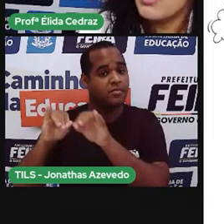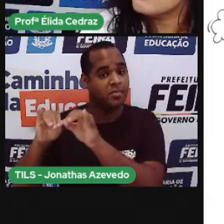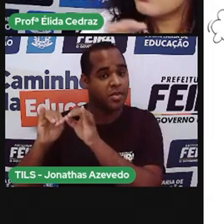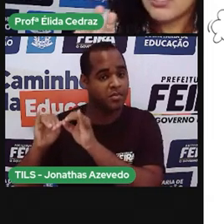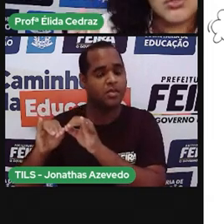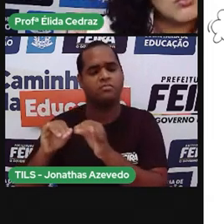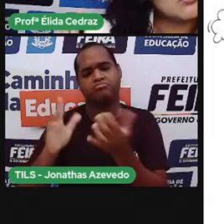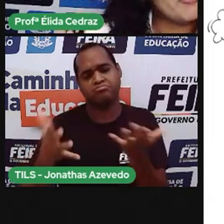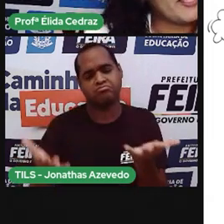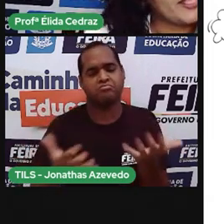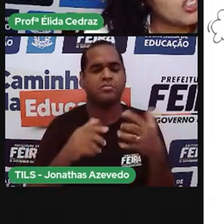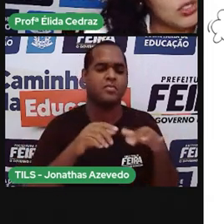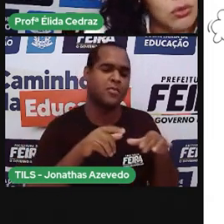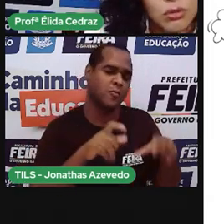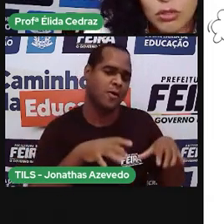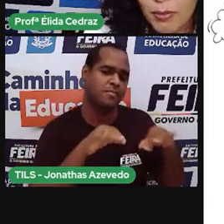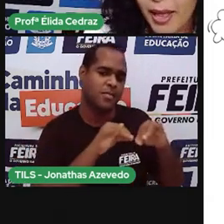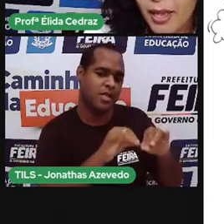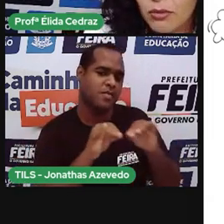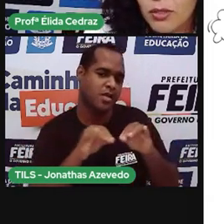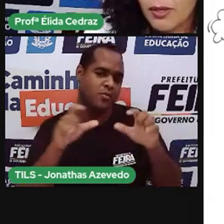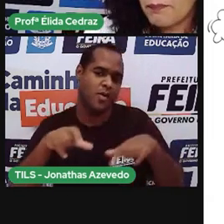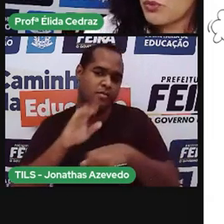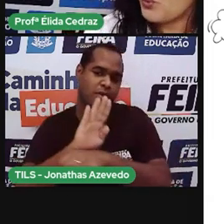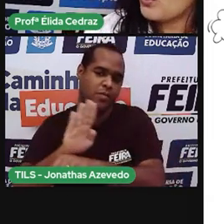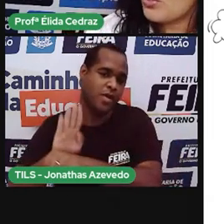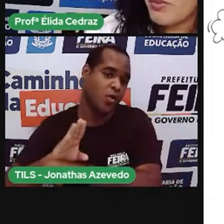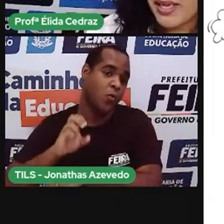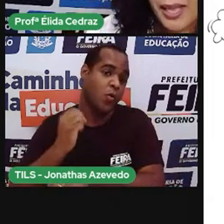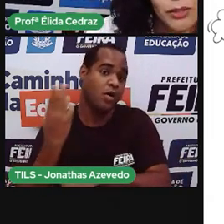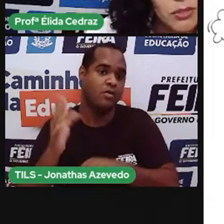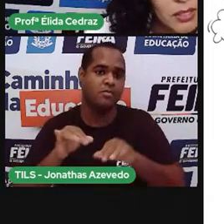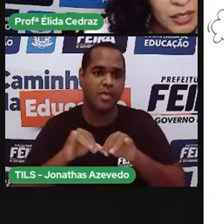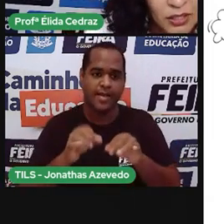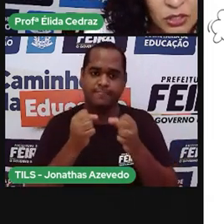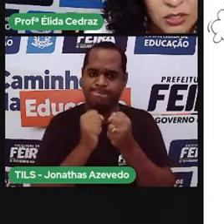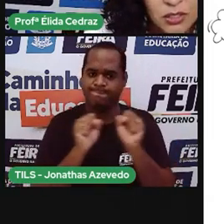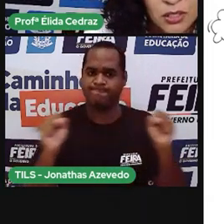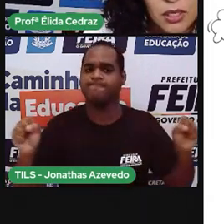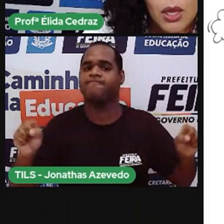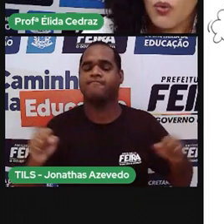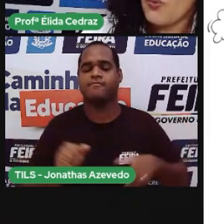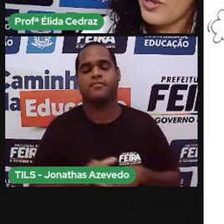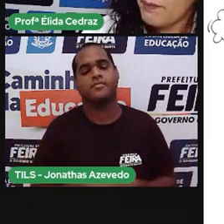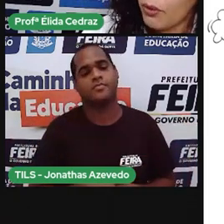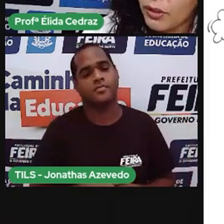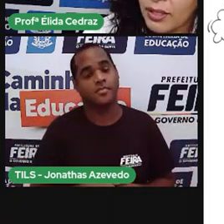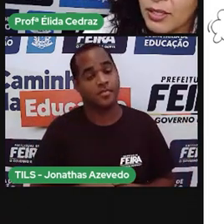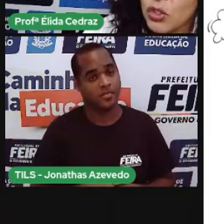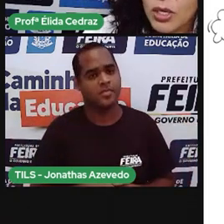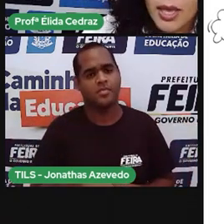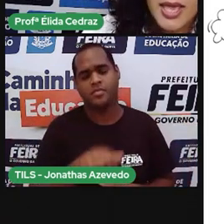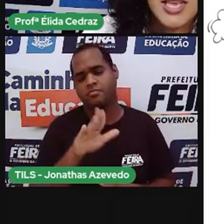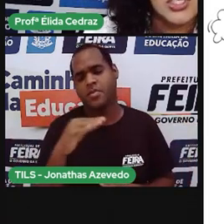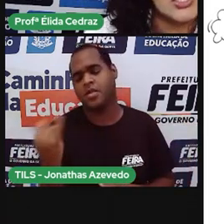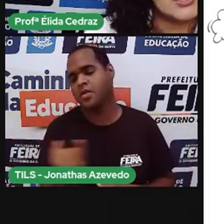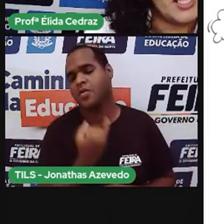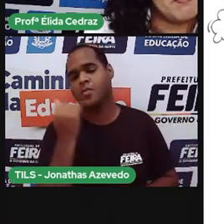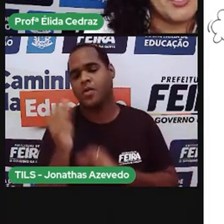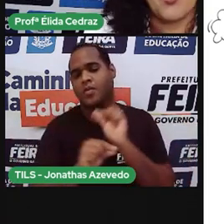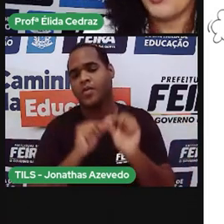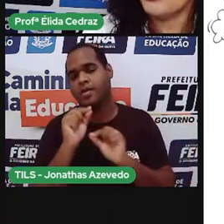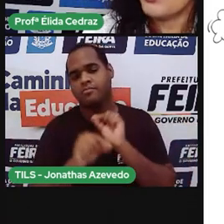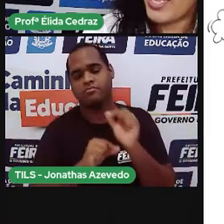mercados, tanto nos mercadinhos dos bairros quanto nos mercados grandes. O importante é a